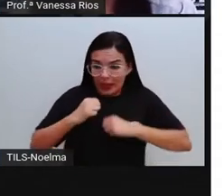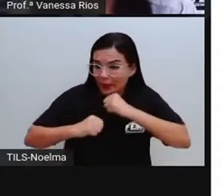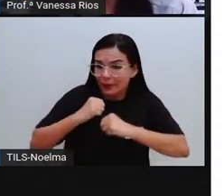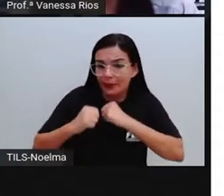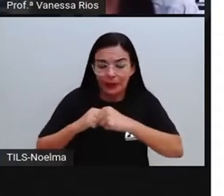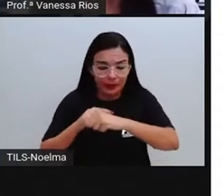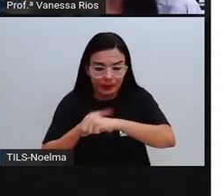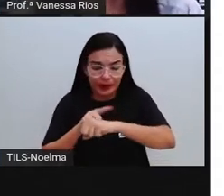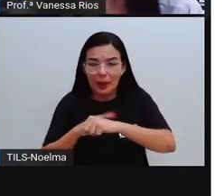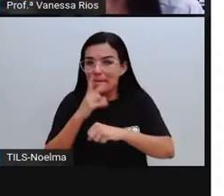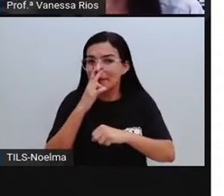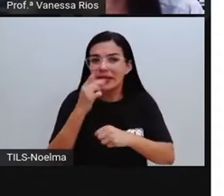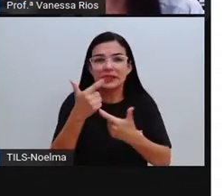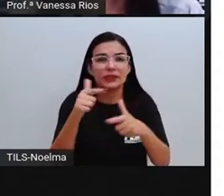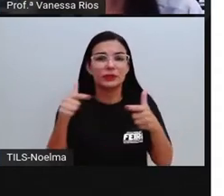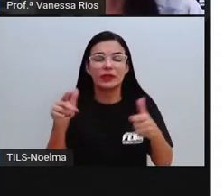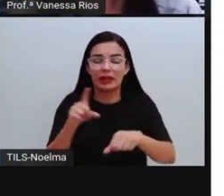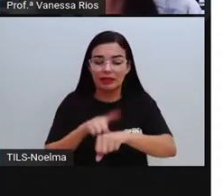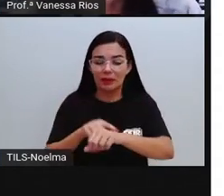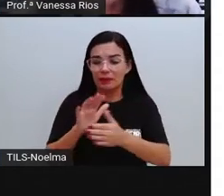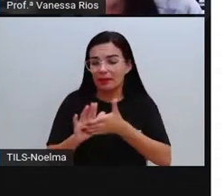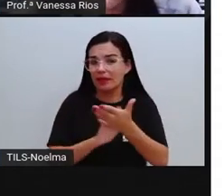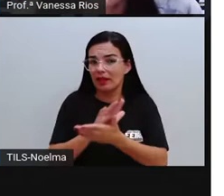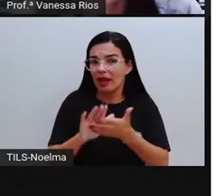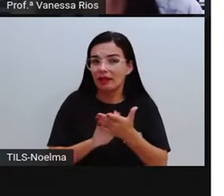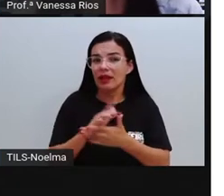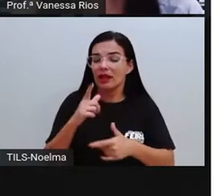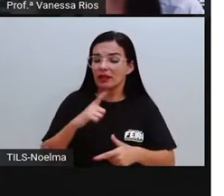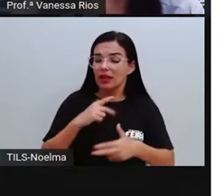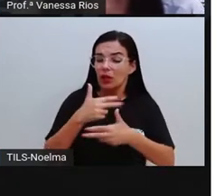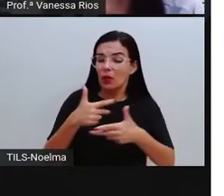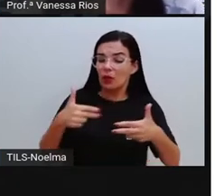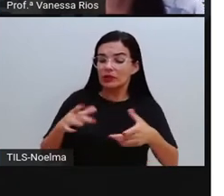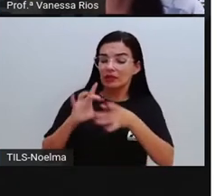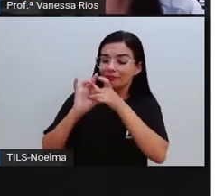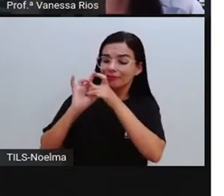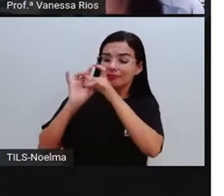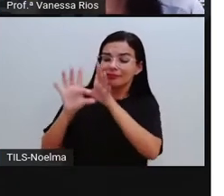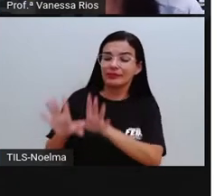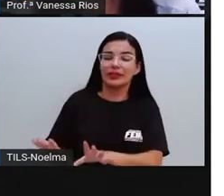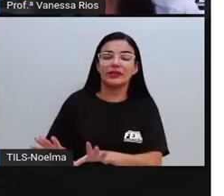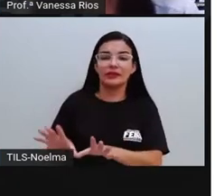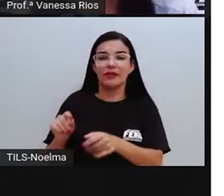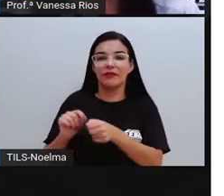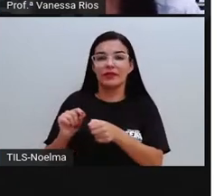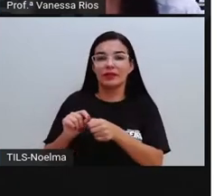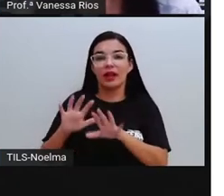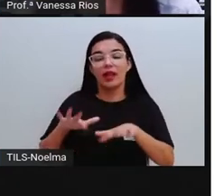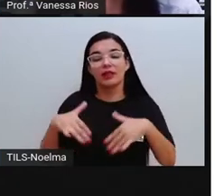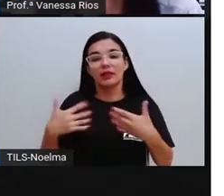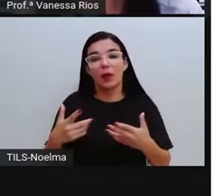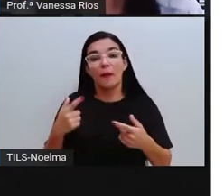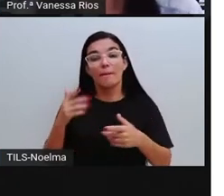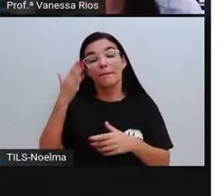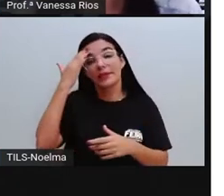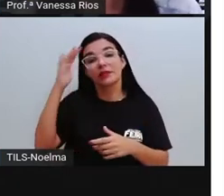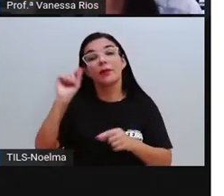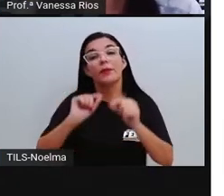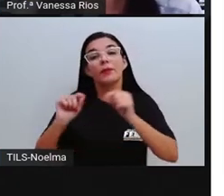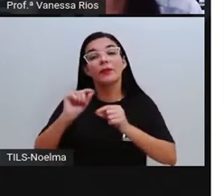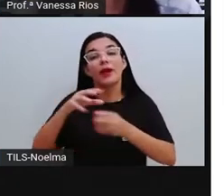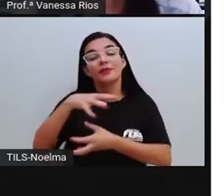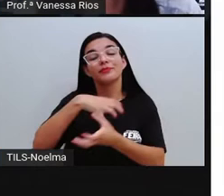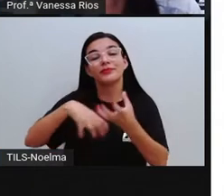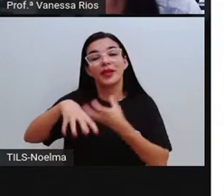para nada, e muitas ações deixam de ser feitas, principalmente as ações que envolvem as pessoas que estão aí